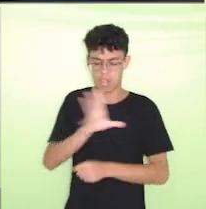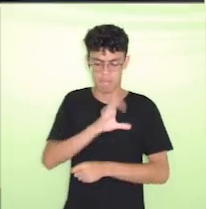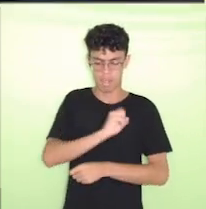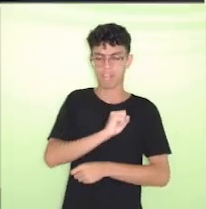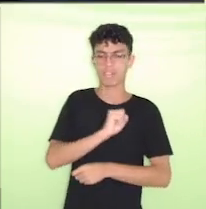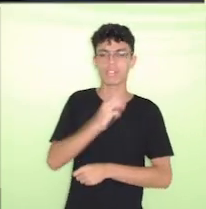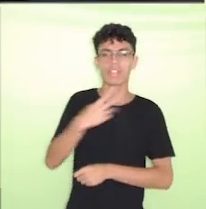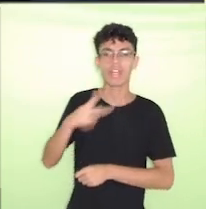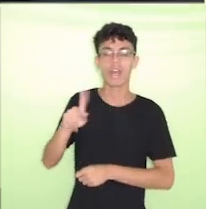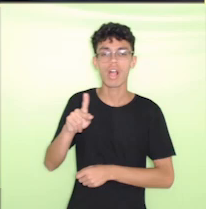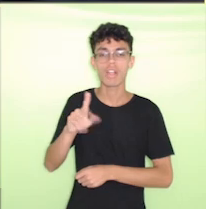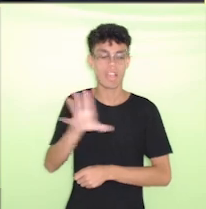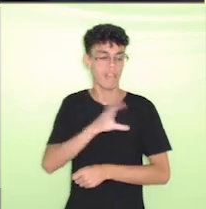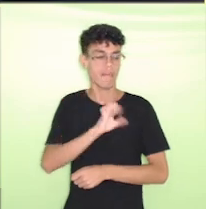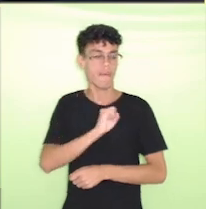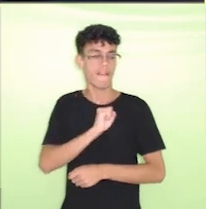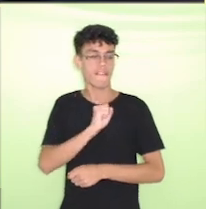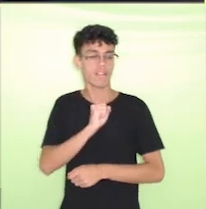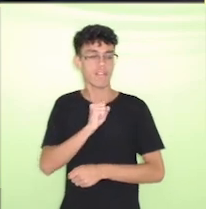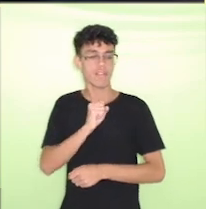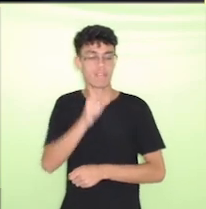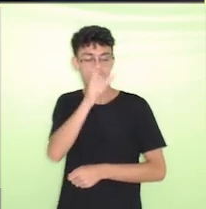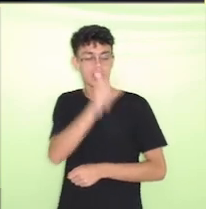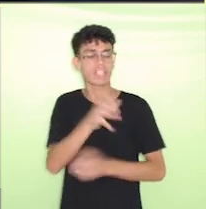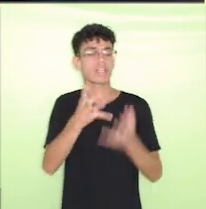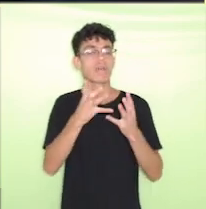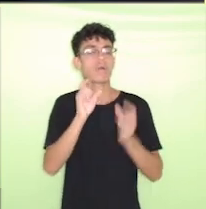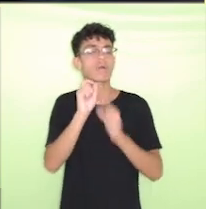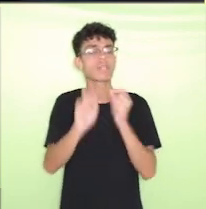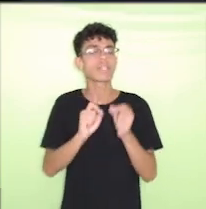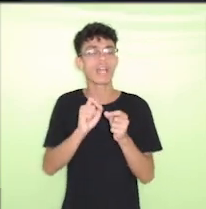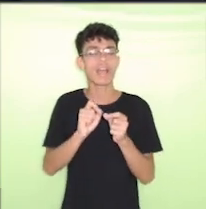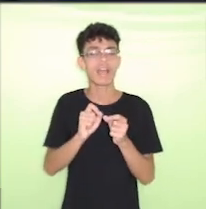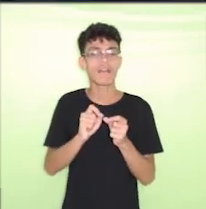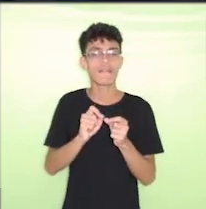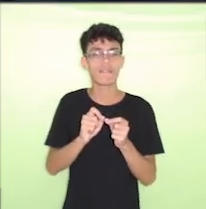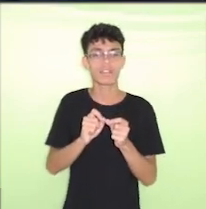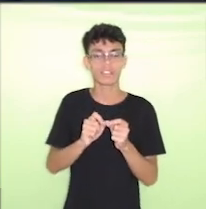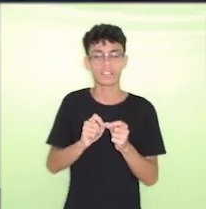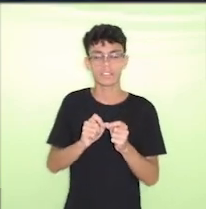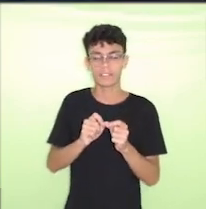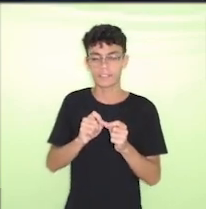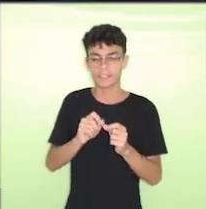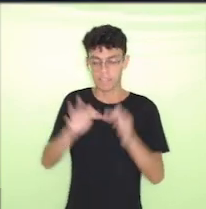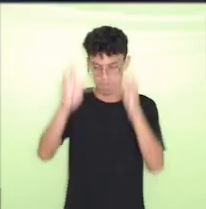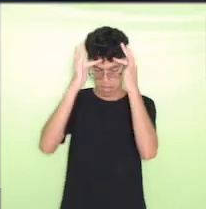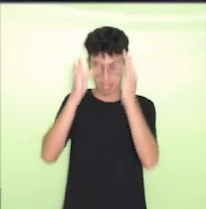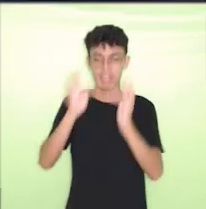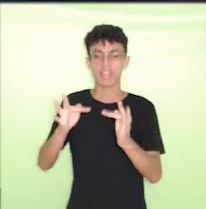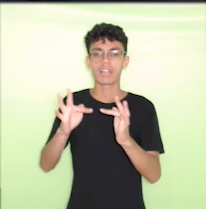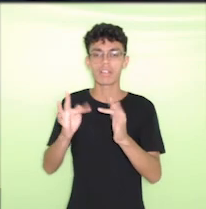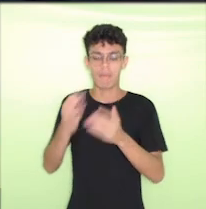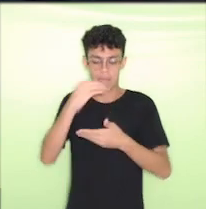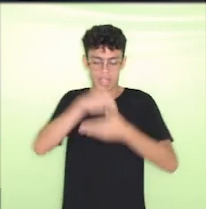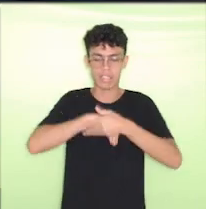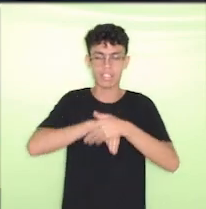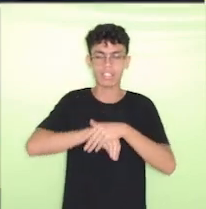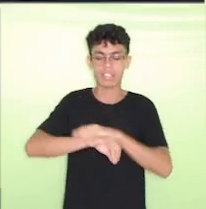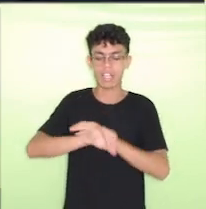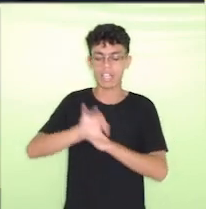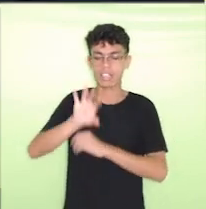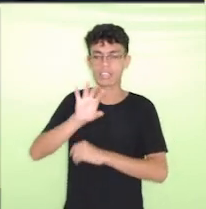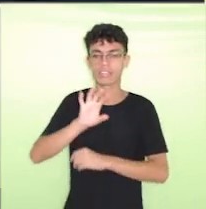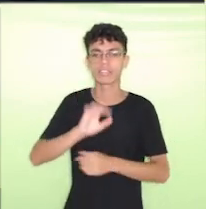Docilidade. Mas o que é exatamente que você pretende? Fidelidade a tudo aqui dentro. Também